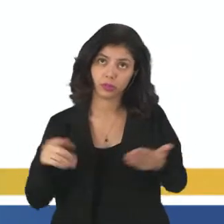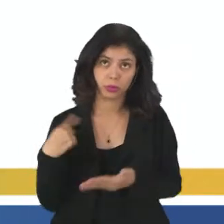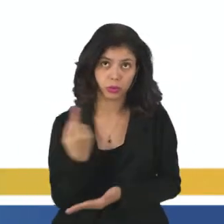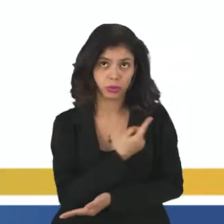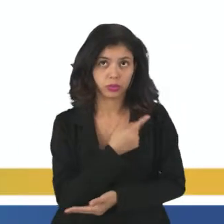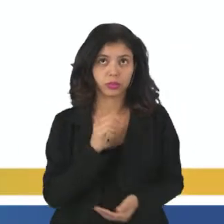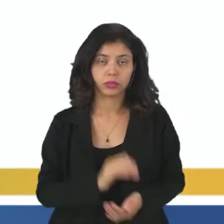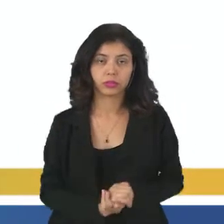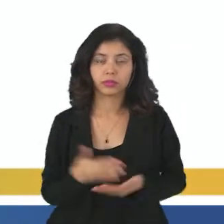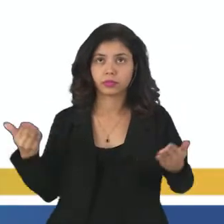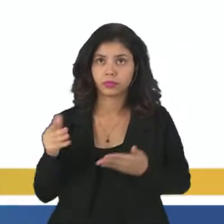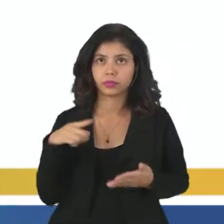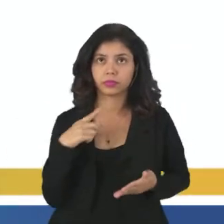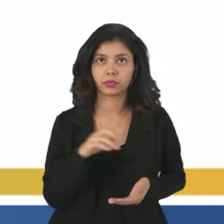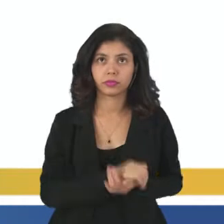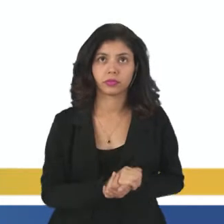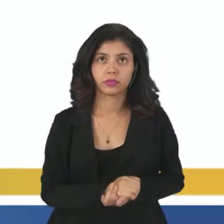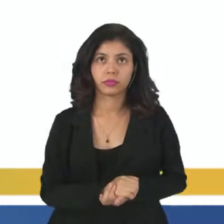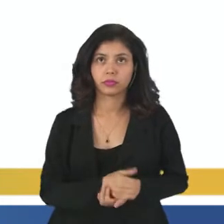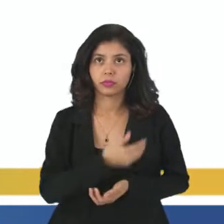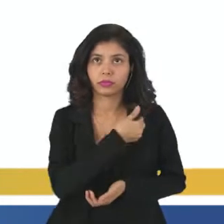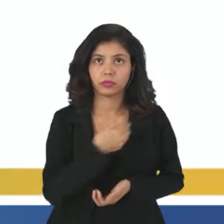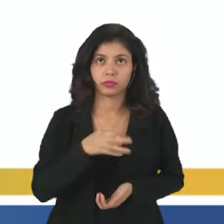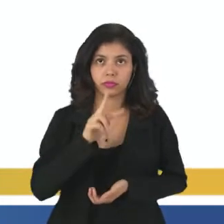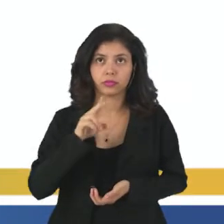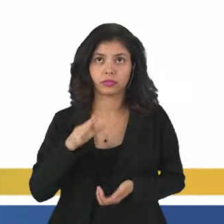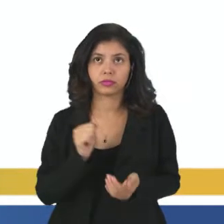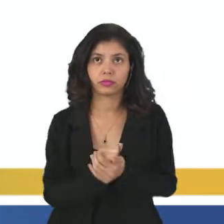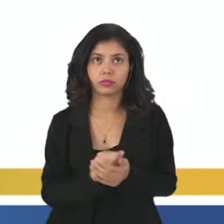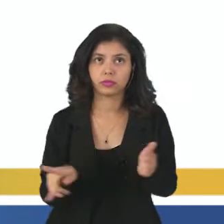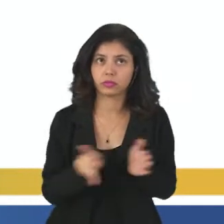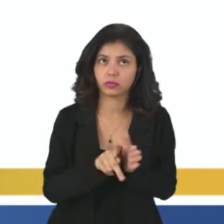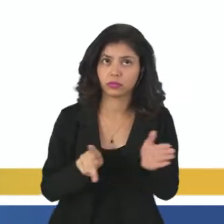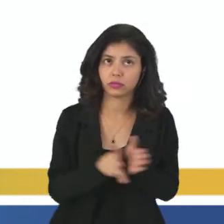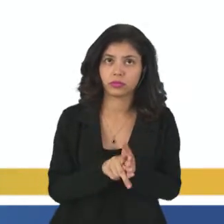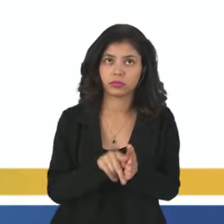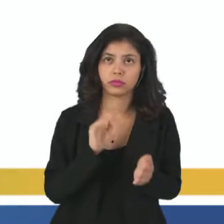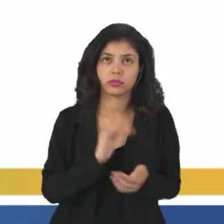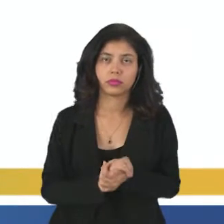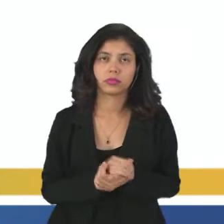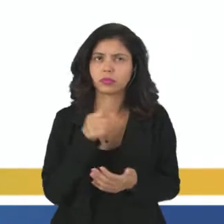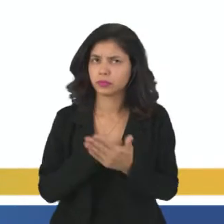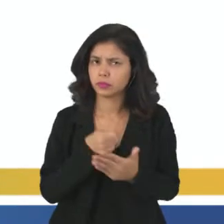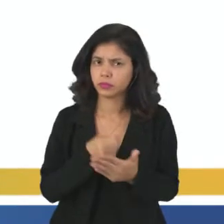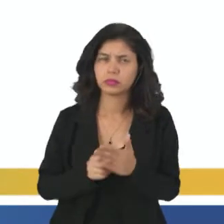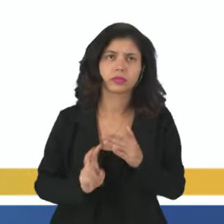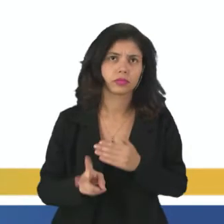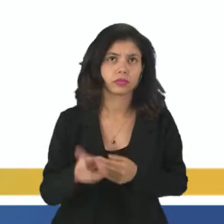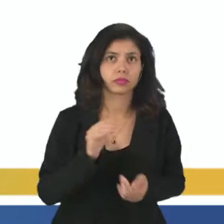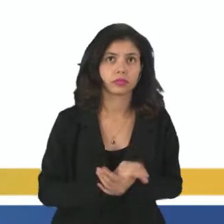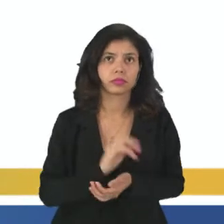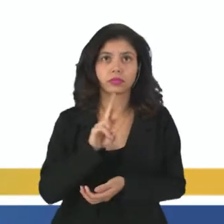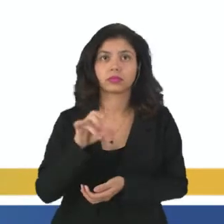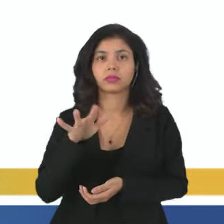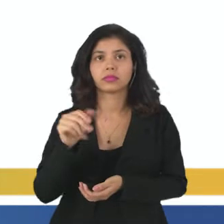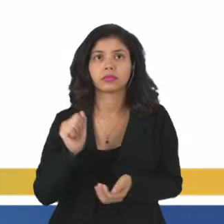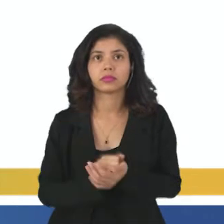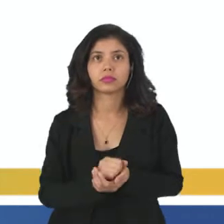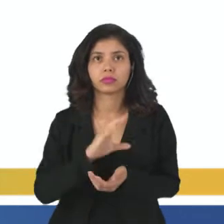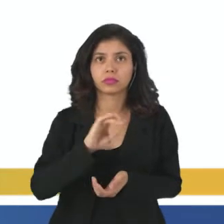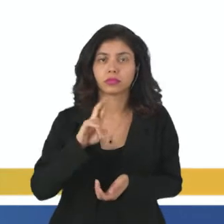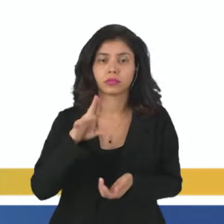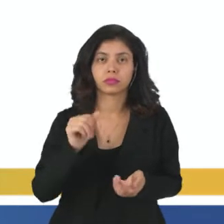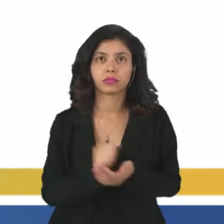que atualmente é a República Tcheca, os ideais reformistas perseveraram em circunstâncias ocultas